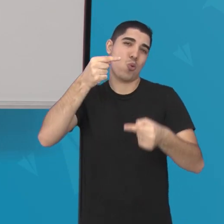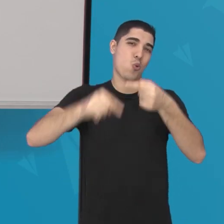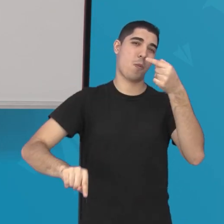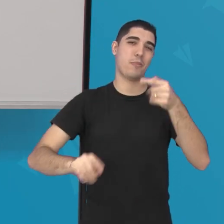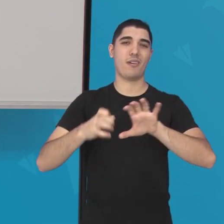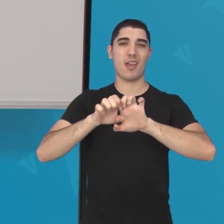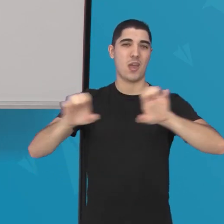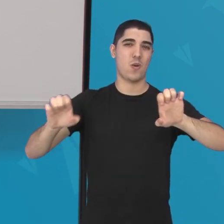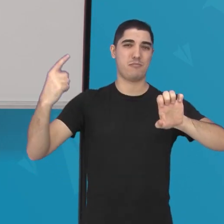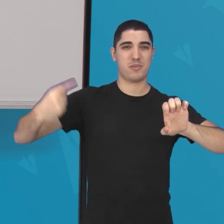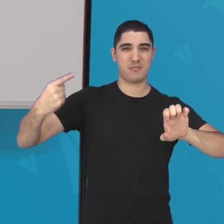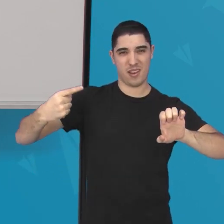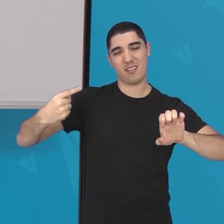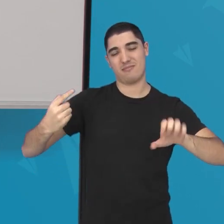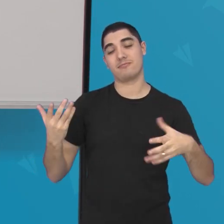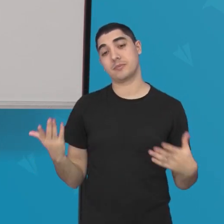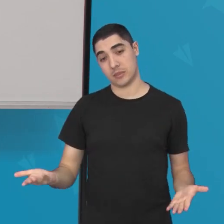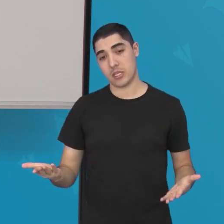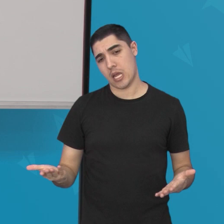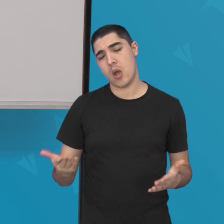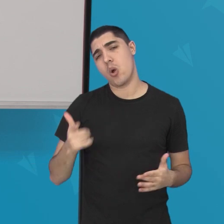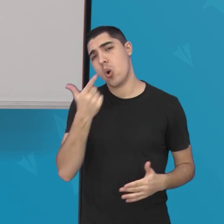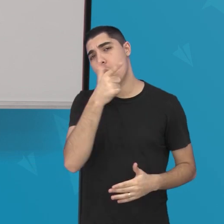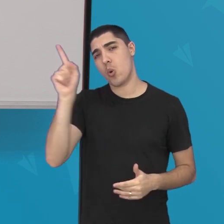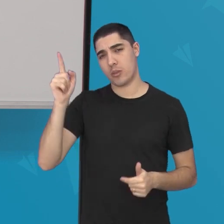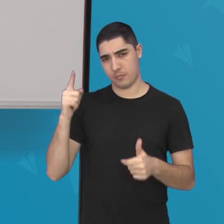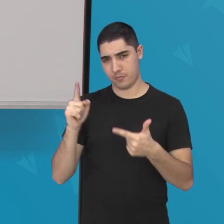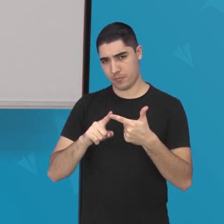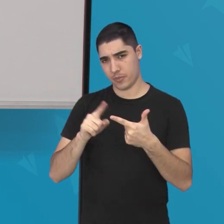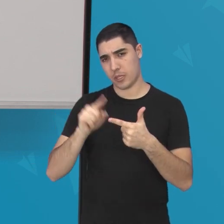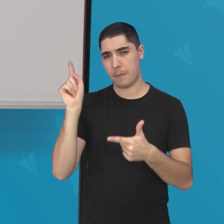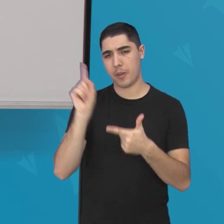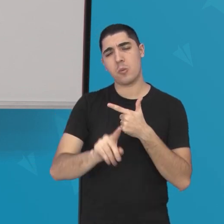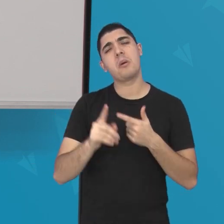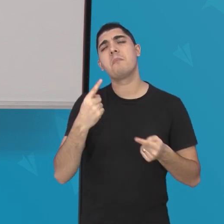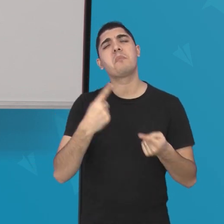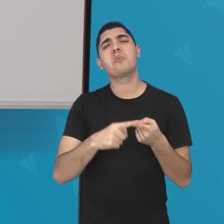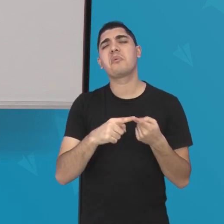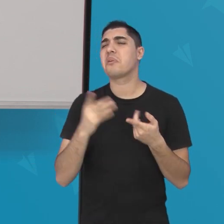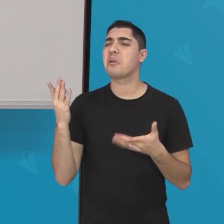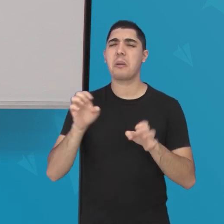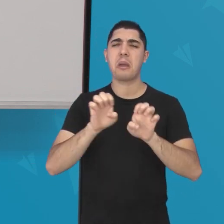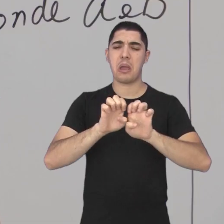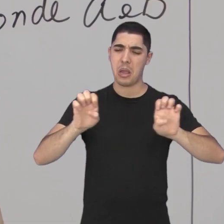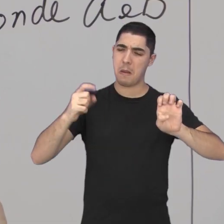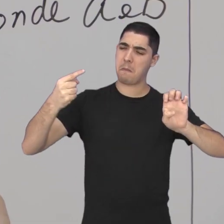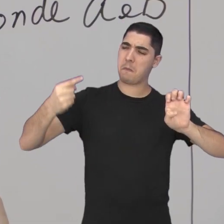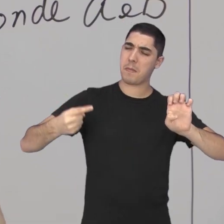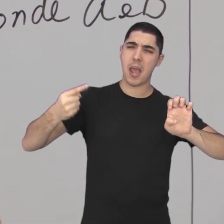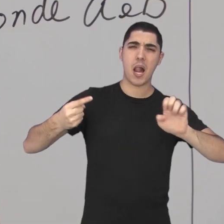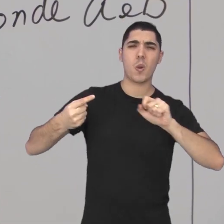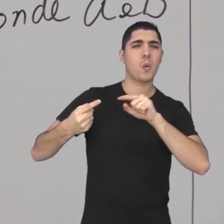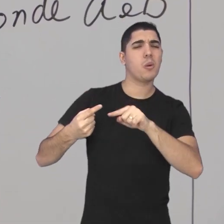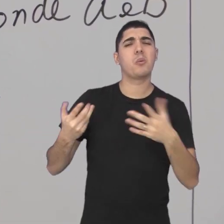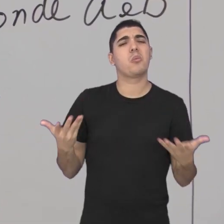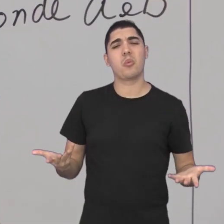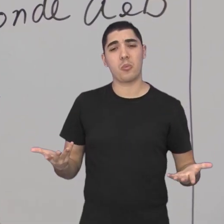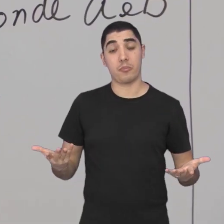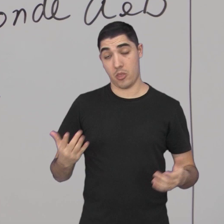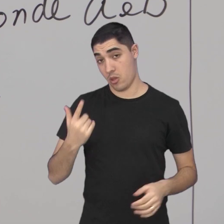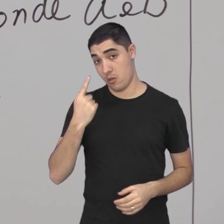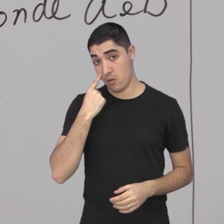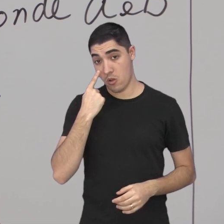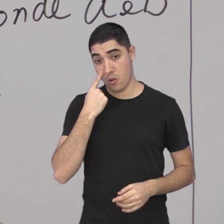Outra pergunta é, equação do primeiro grau. Por que a gente chama isso aqui de equação do primeiro grau? É porque